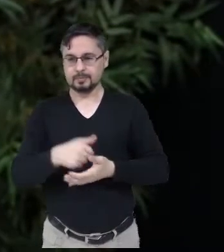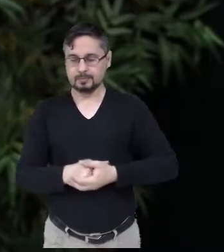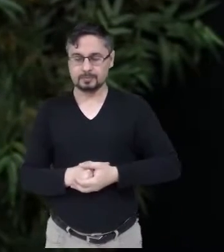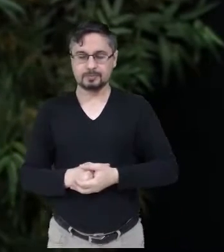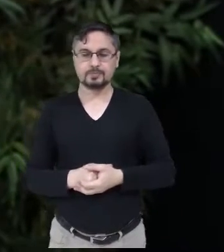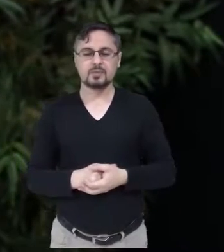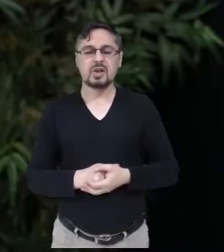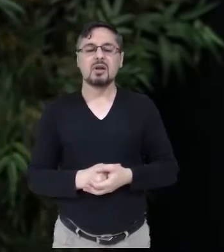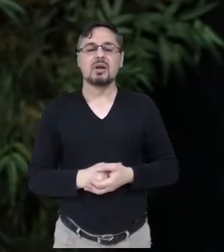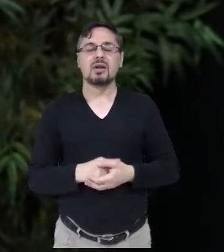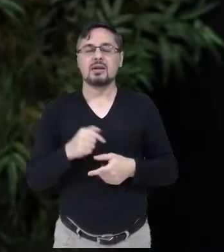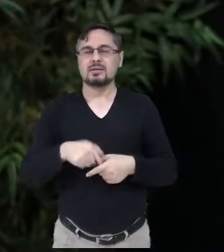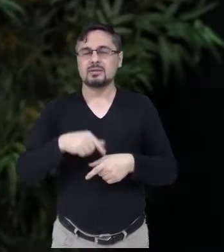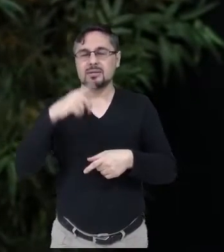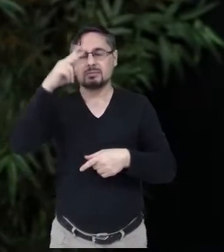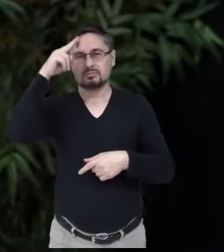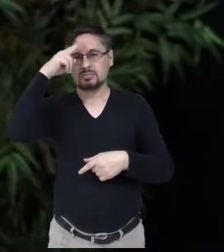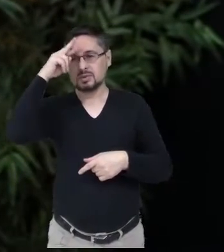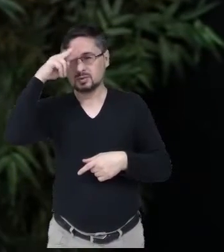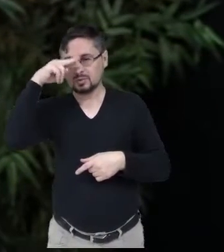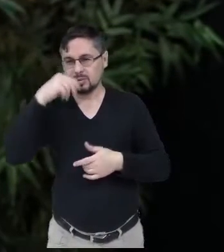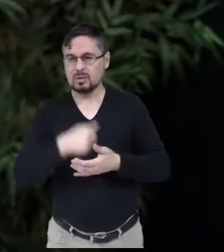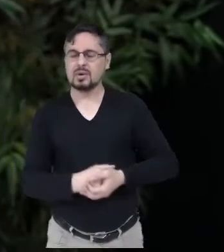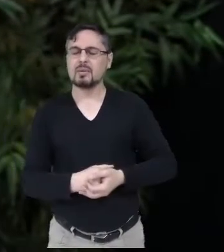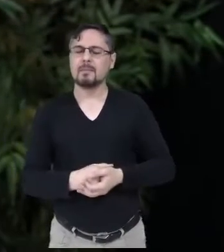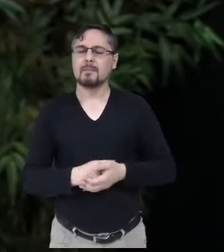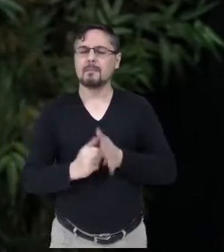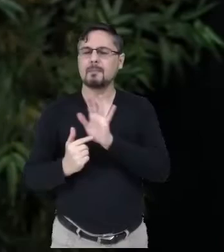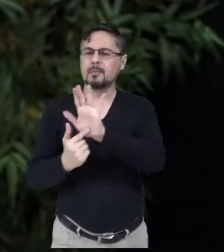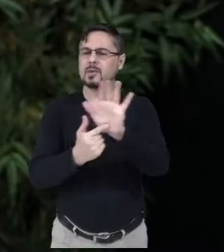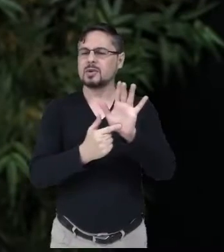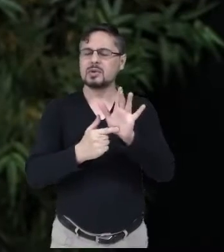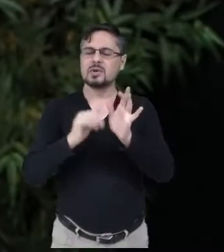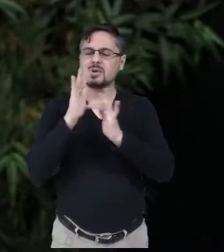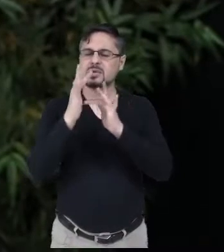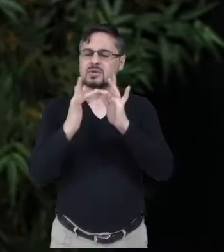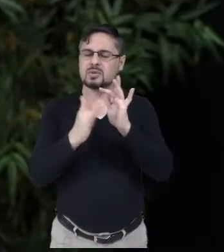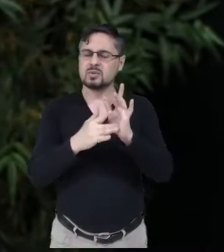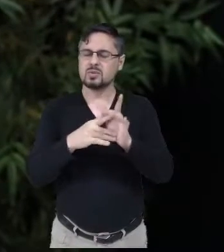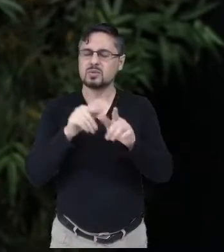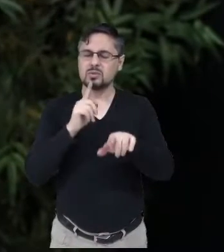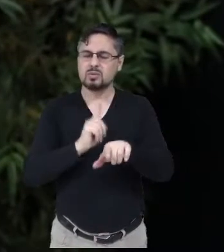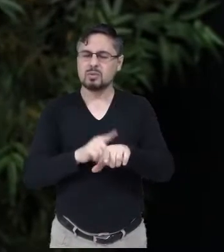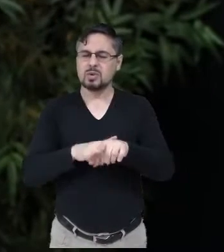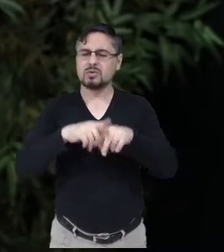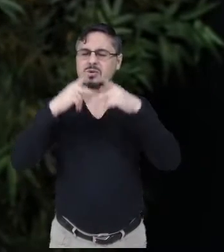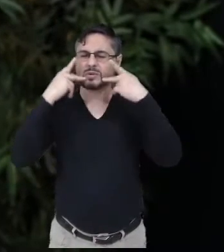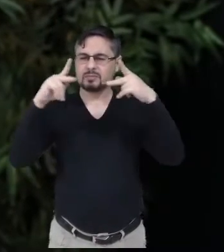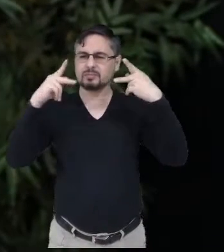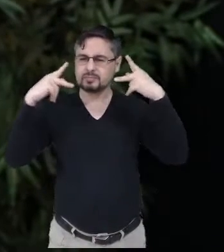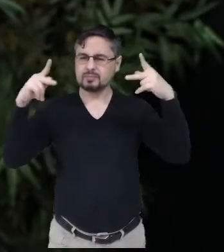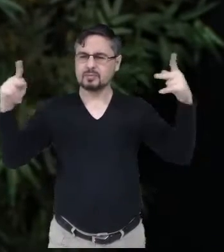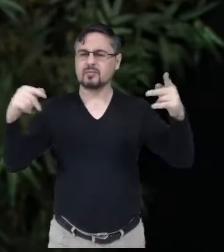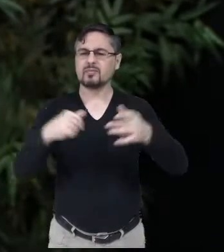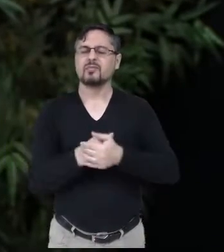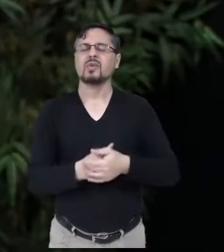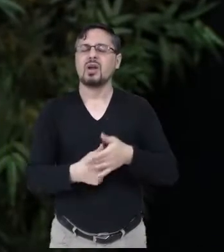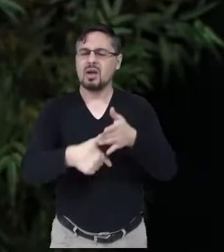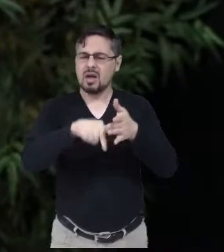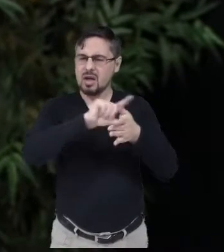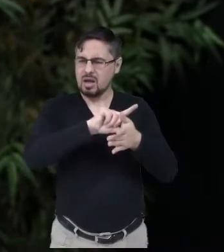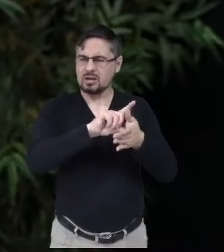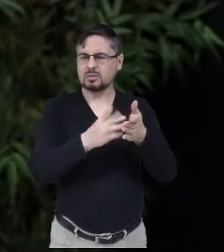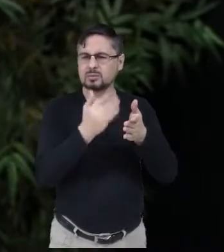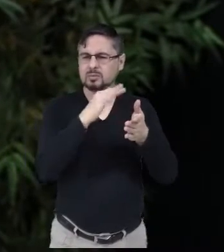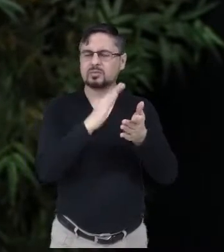Jesus no meio de uma cansativa campanha de pregação. Dos versículos 21 ao 28, é nos dito que no dia anterior, Jesus ensinou